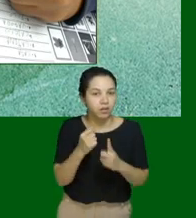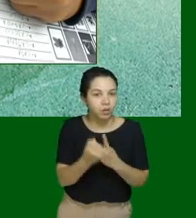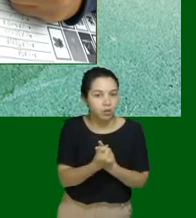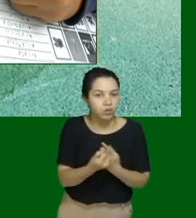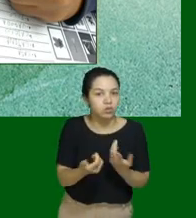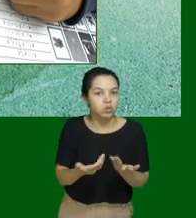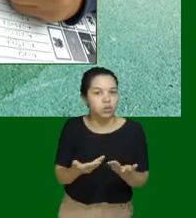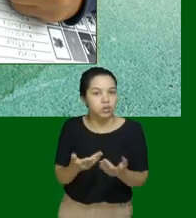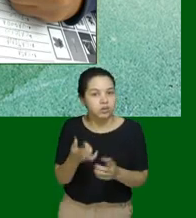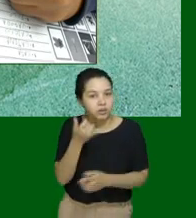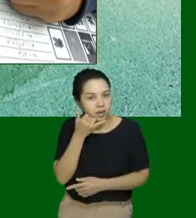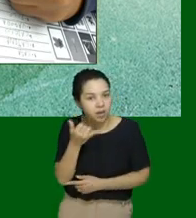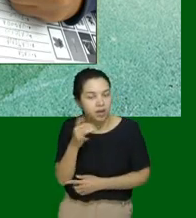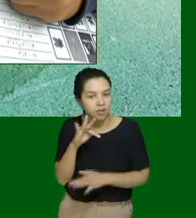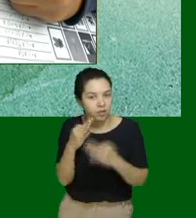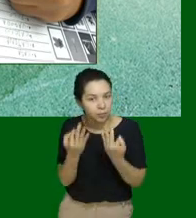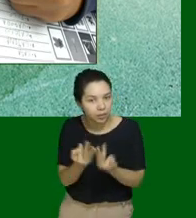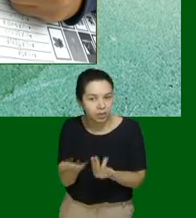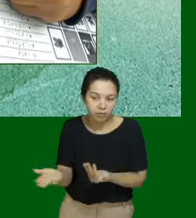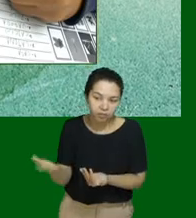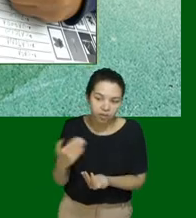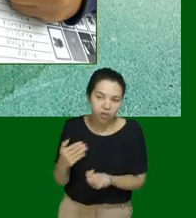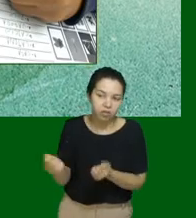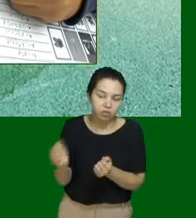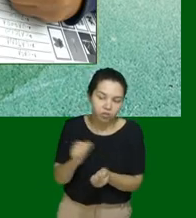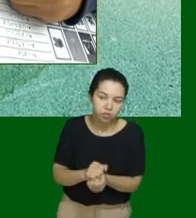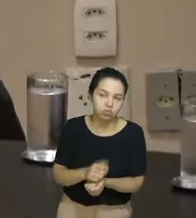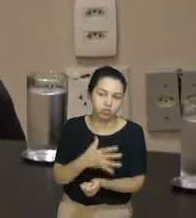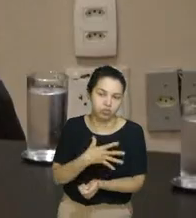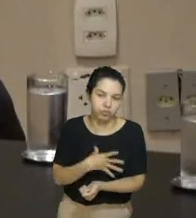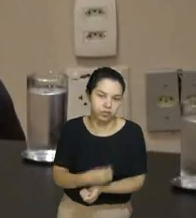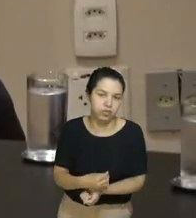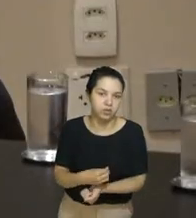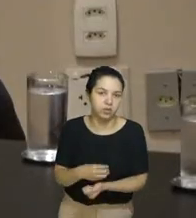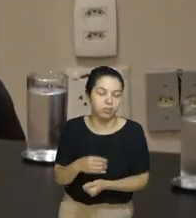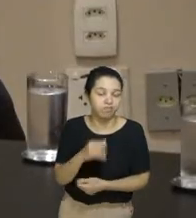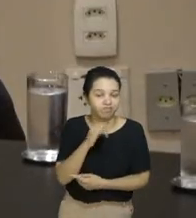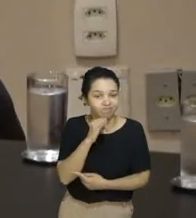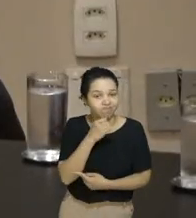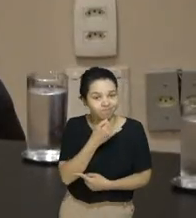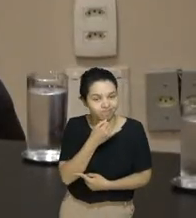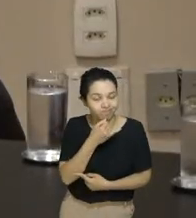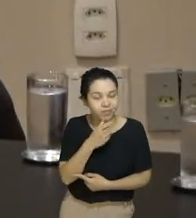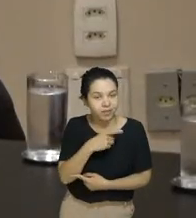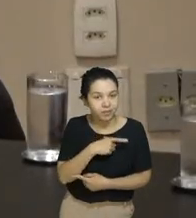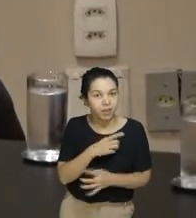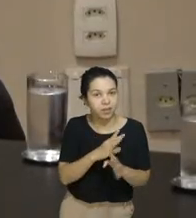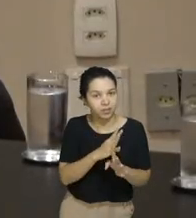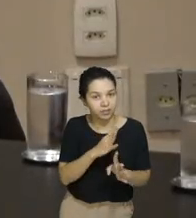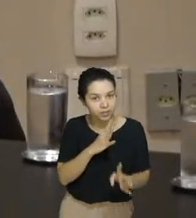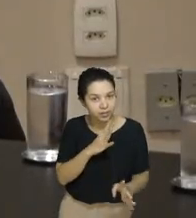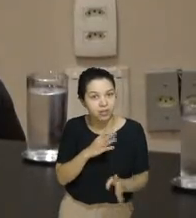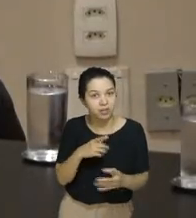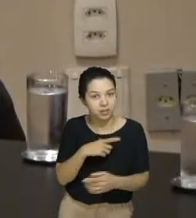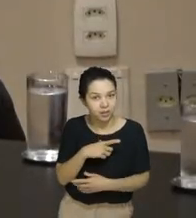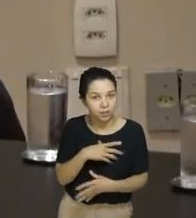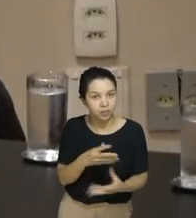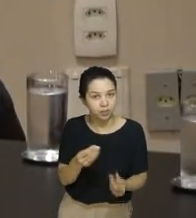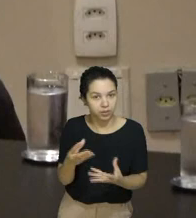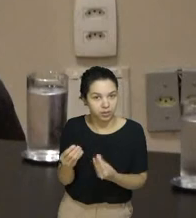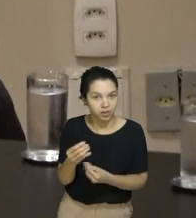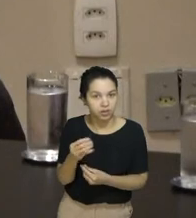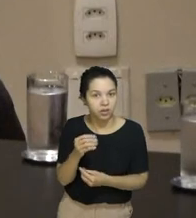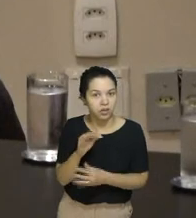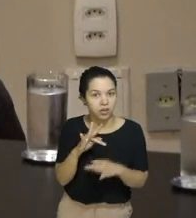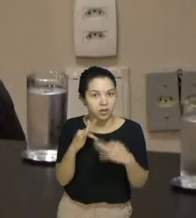família. Mãe, você tem que vir, traz seu filho, né? Infelizmente, apesar da longa fila e da longa espera, ainda tem famílias que não se